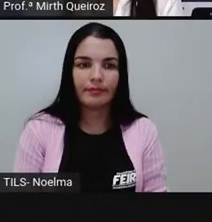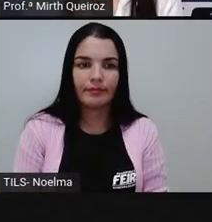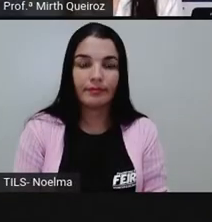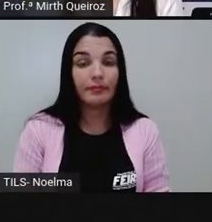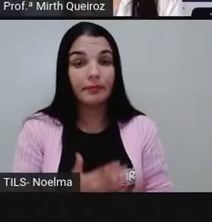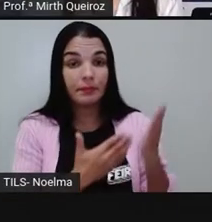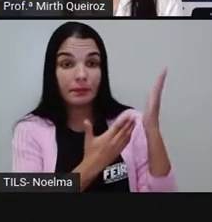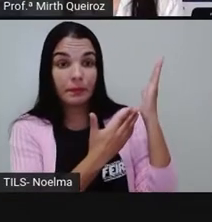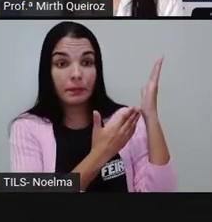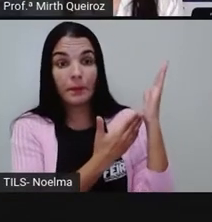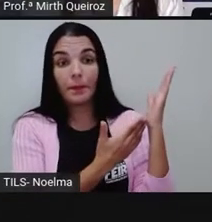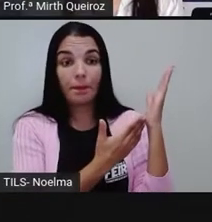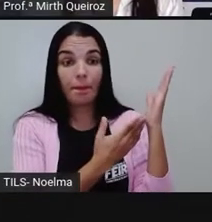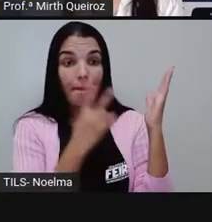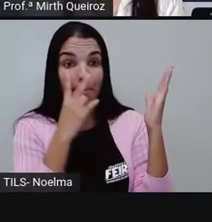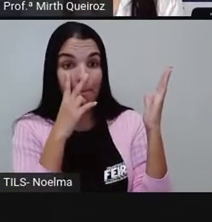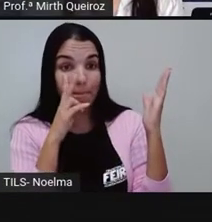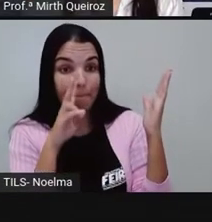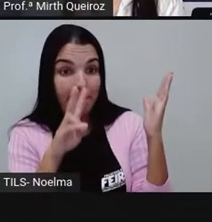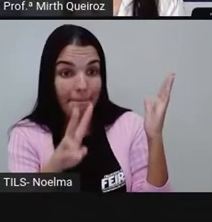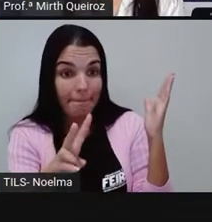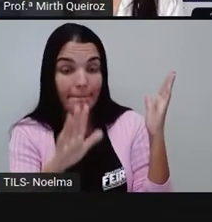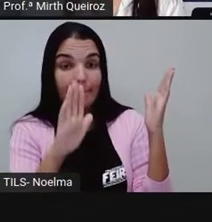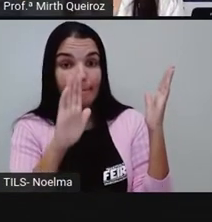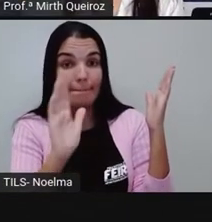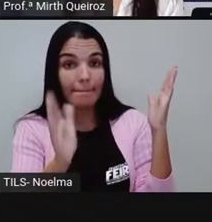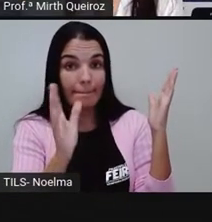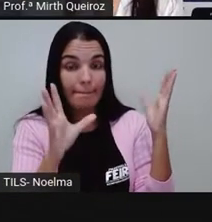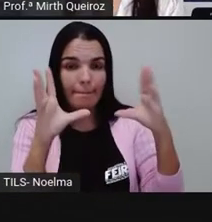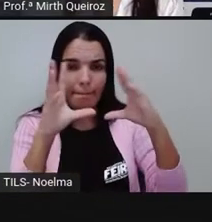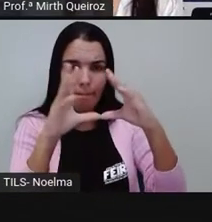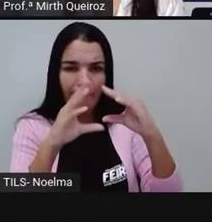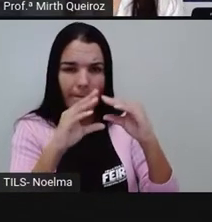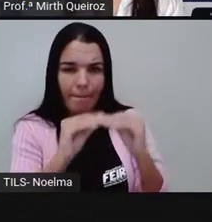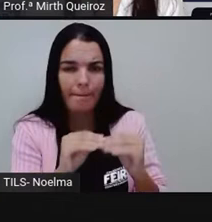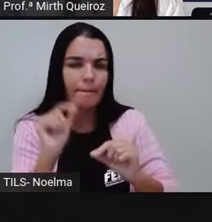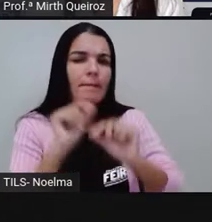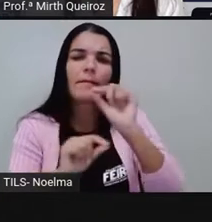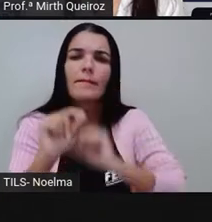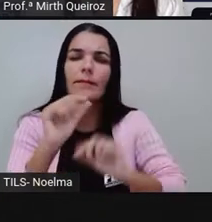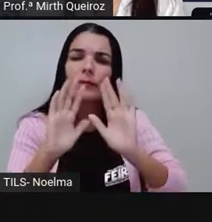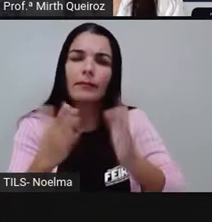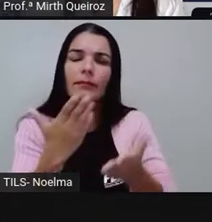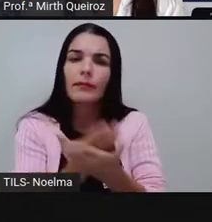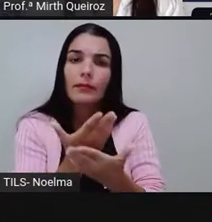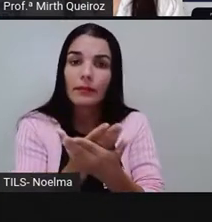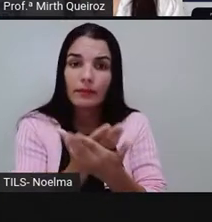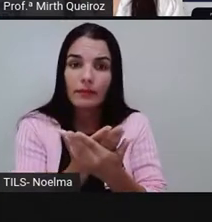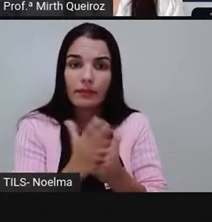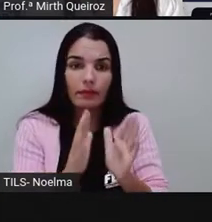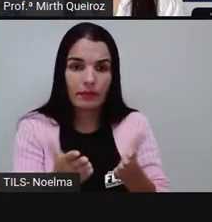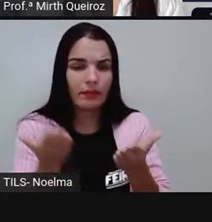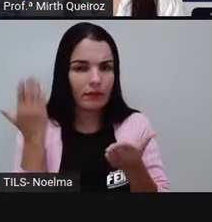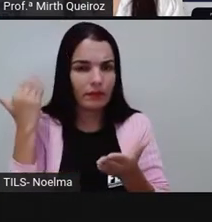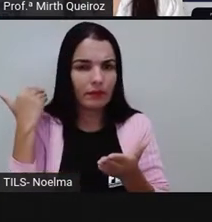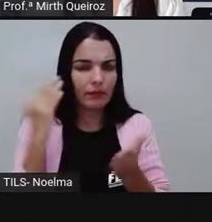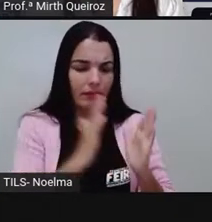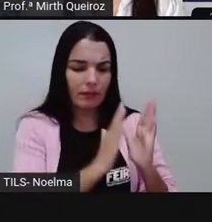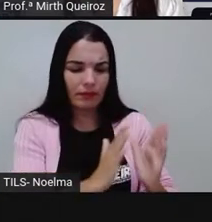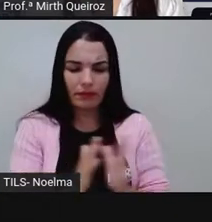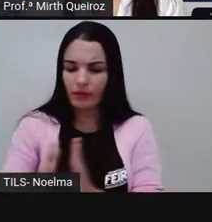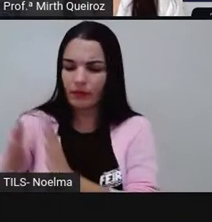Aqui vocês puderam ver aí, né? Um breve resumo sobre o que a gente já estudou sobre o período